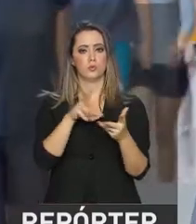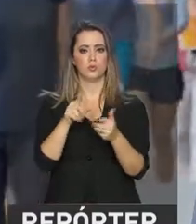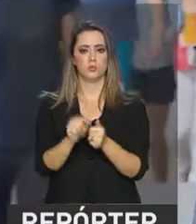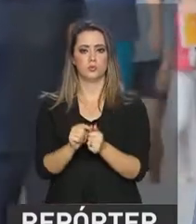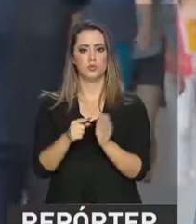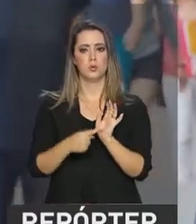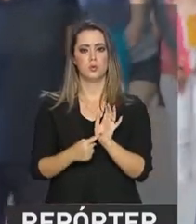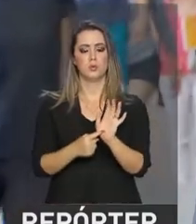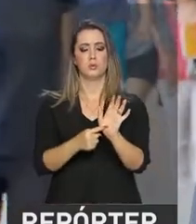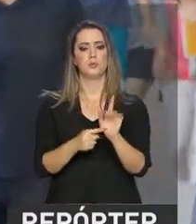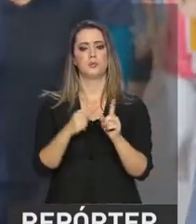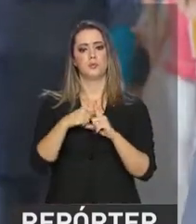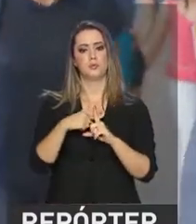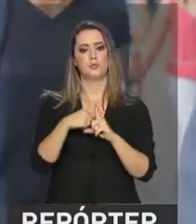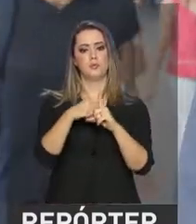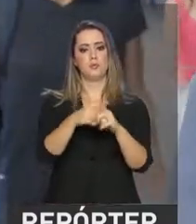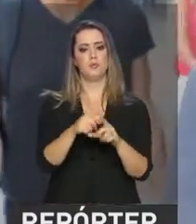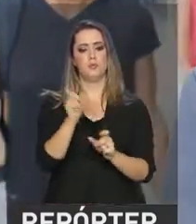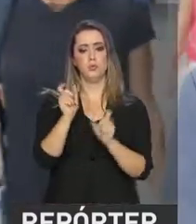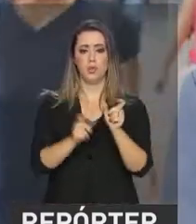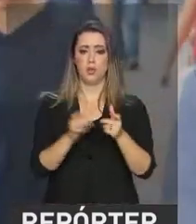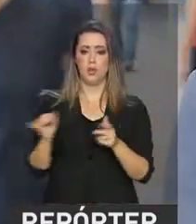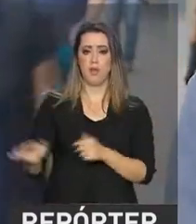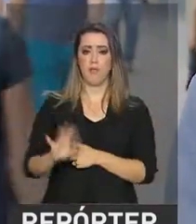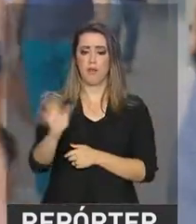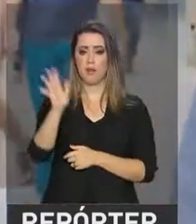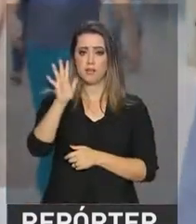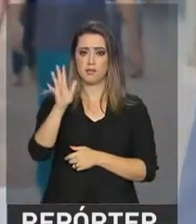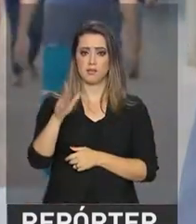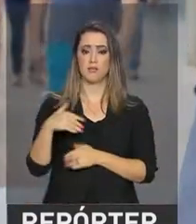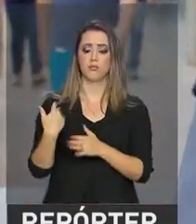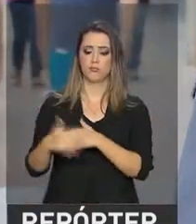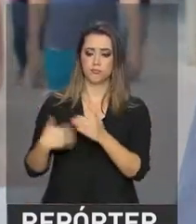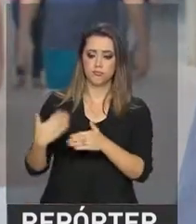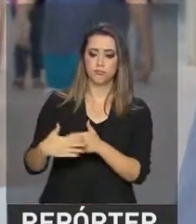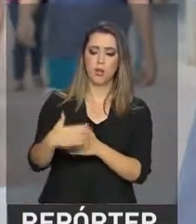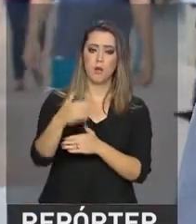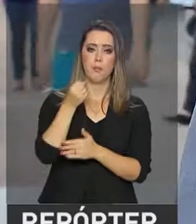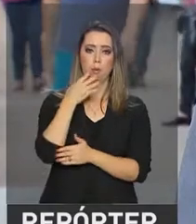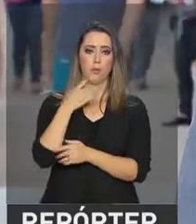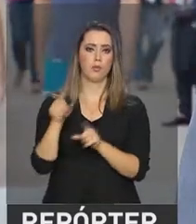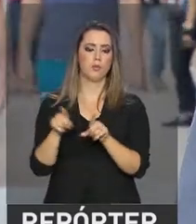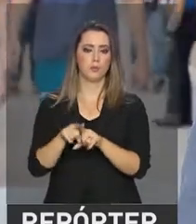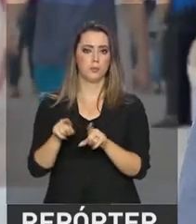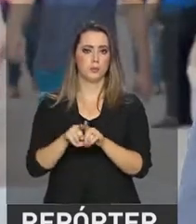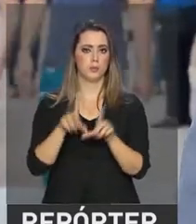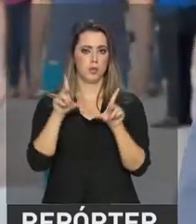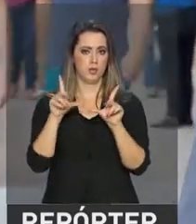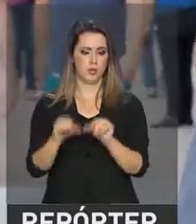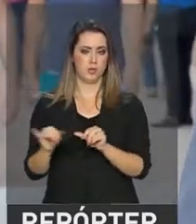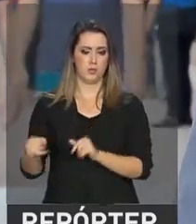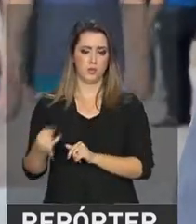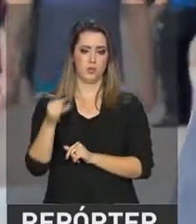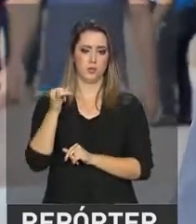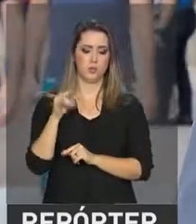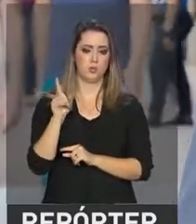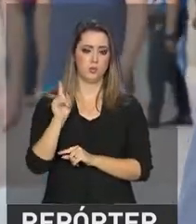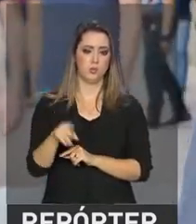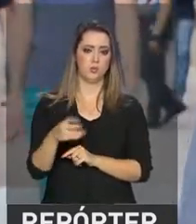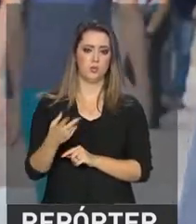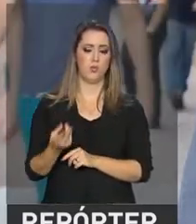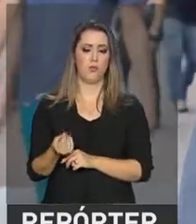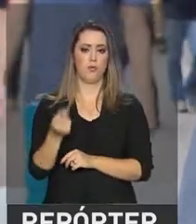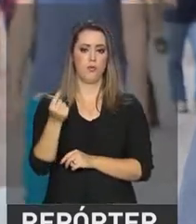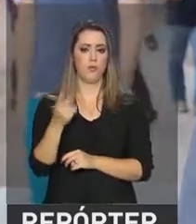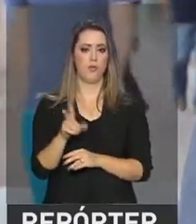mostrado positivo e o comportamento da inflação segue favorável com a redução na taxa básica de juros o custo